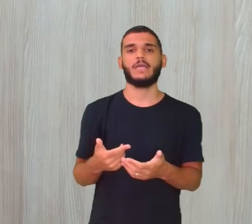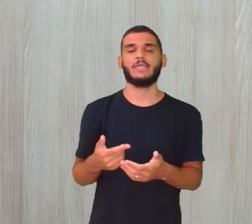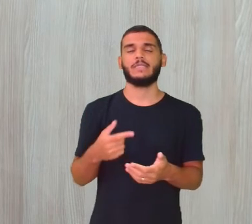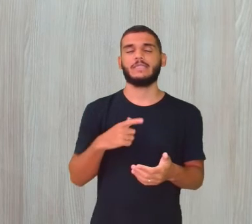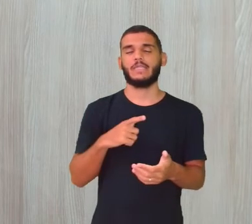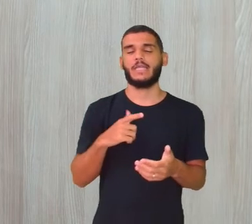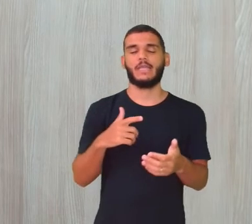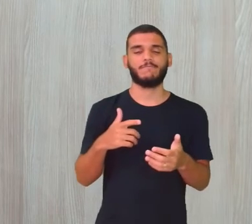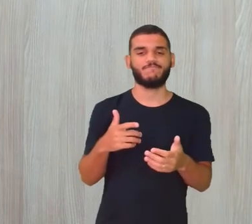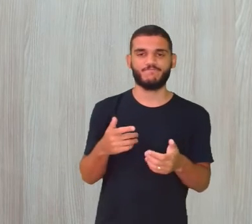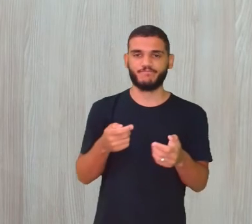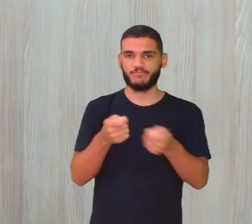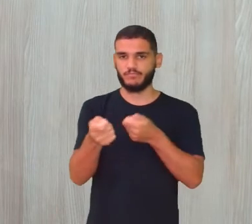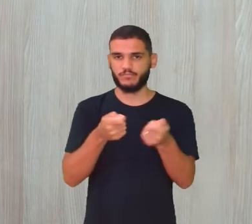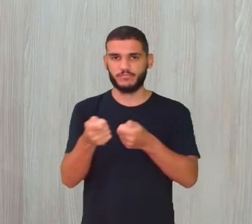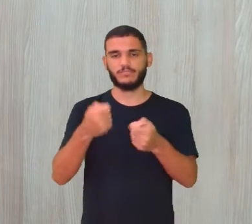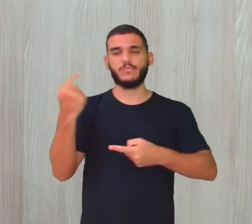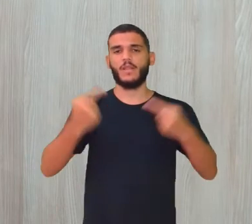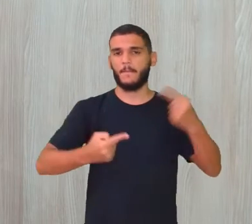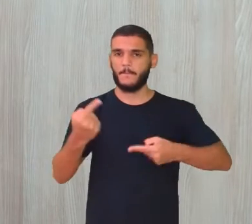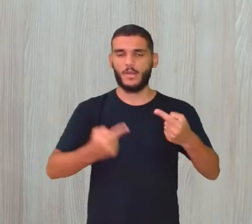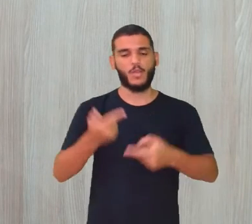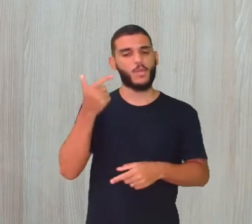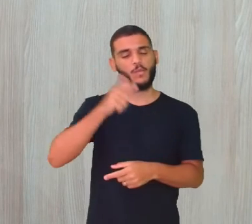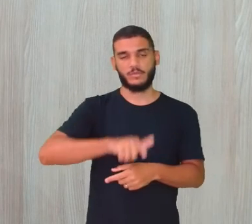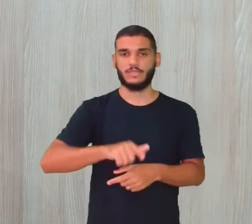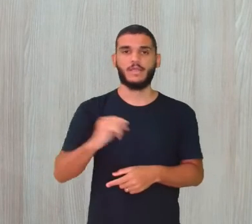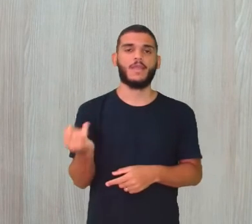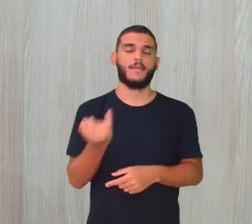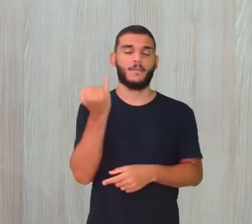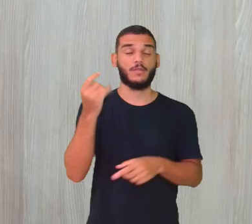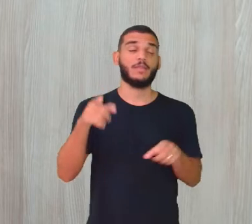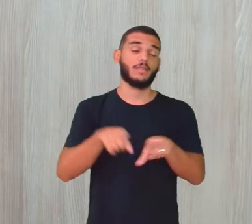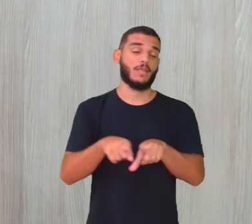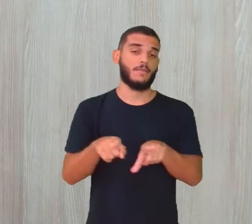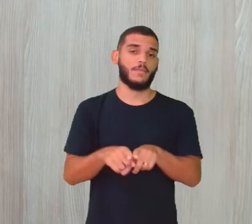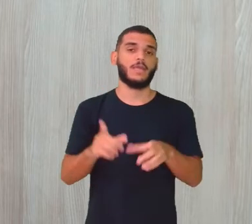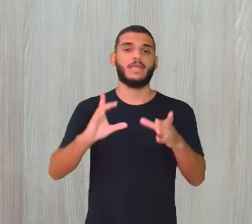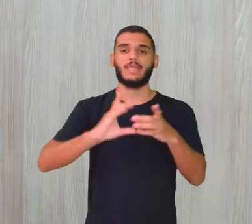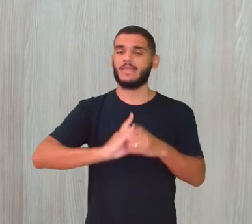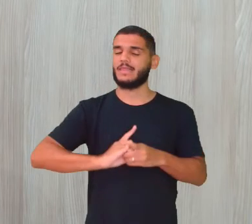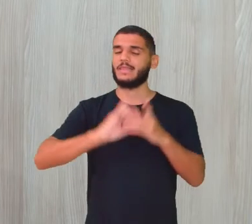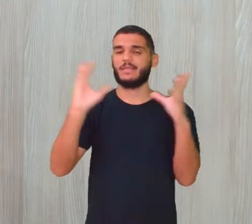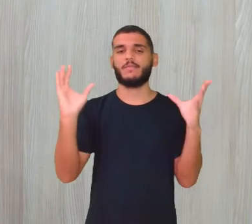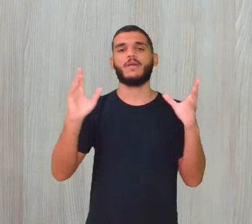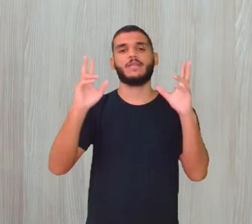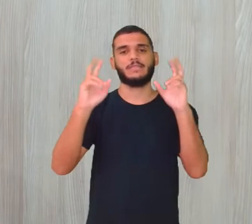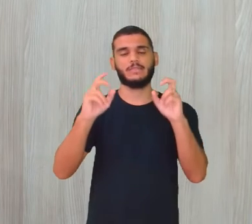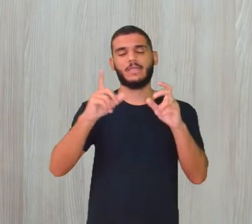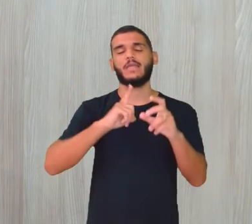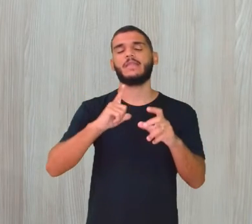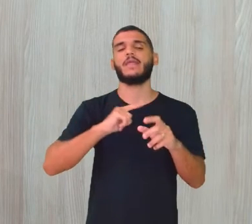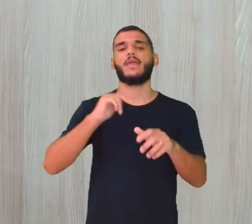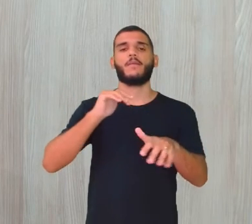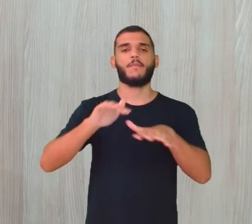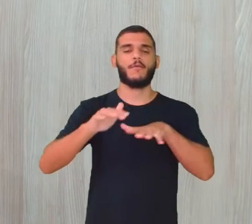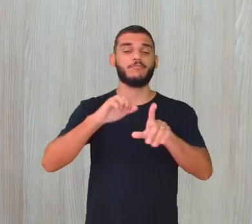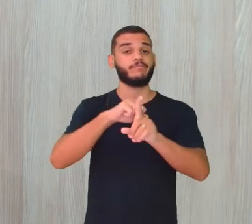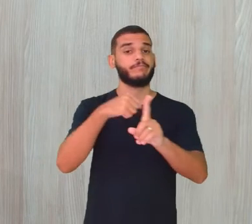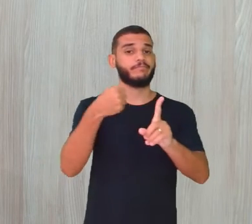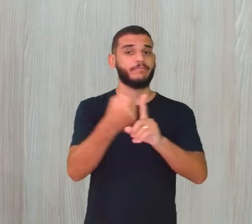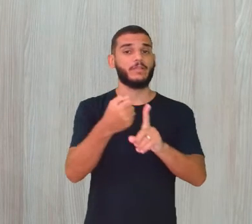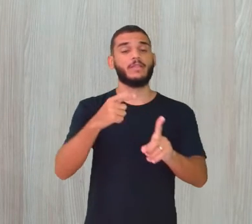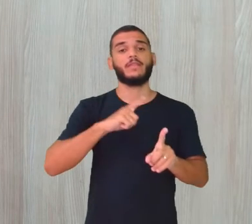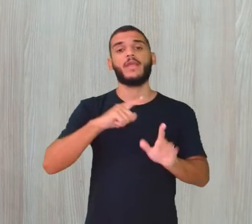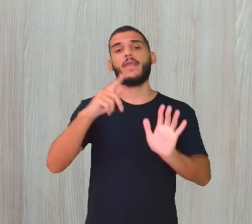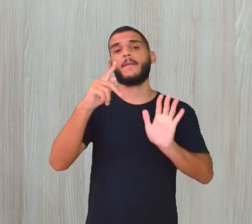possível. Então, é importante também trazer isso, né? Que dentro da democracia a gente pode ter os movimentos sociais que têm